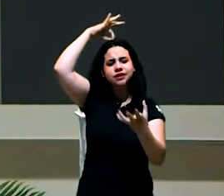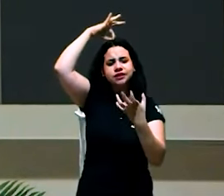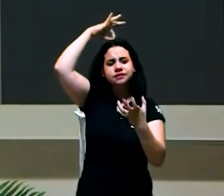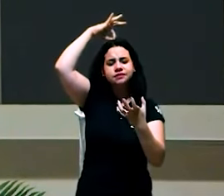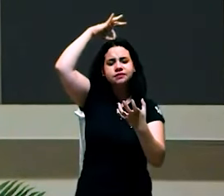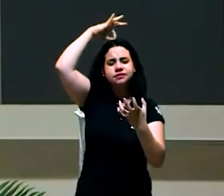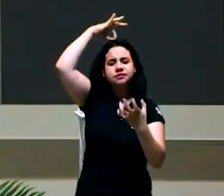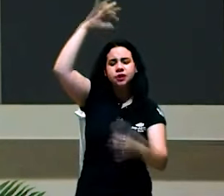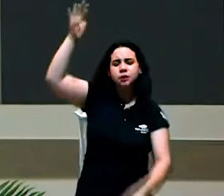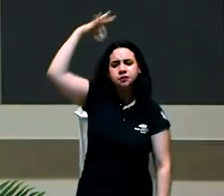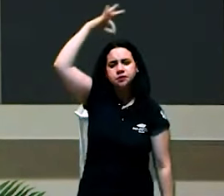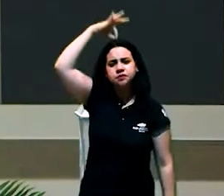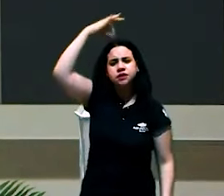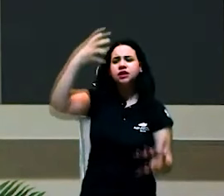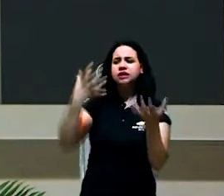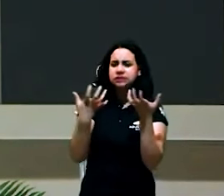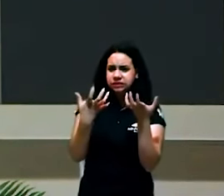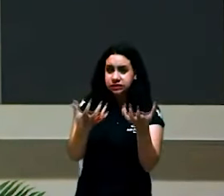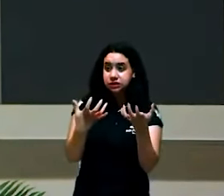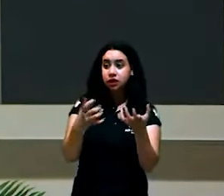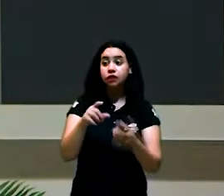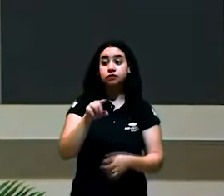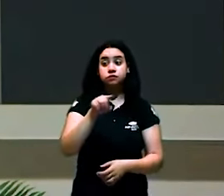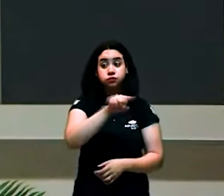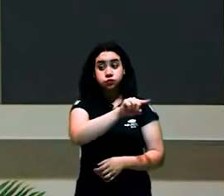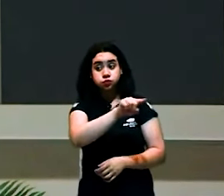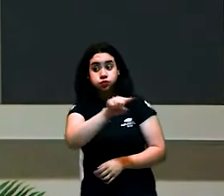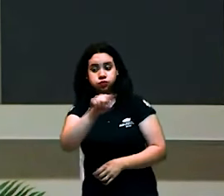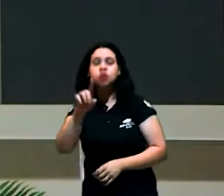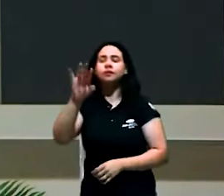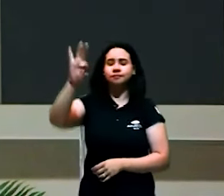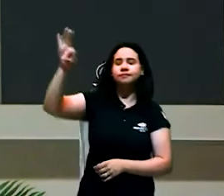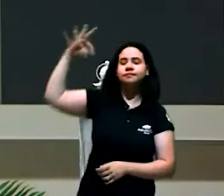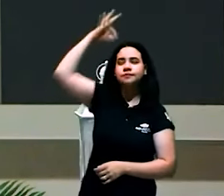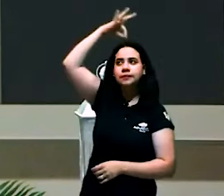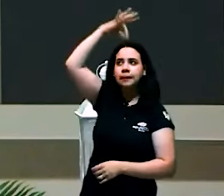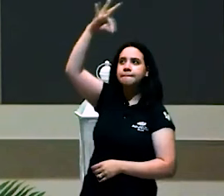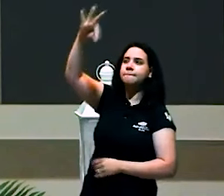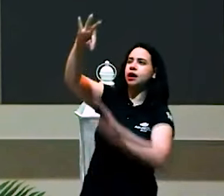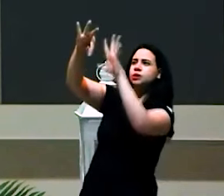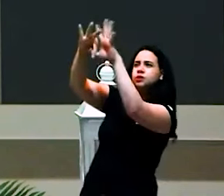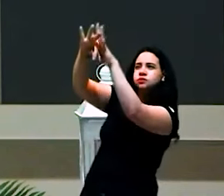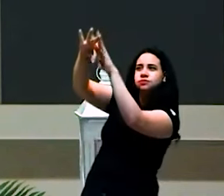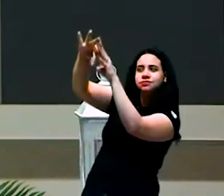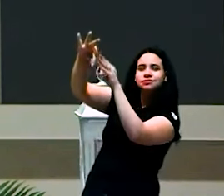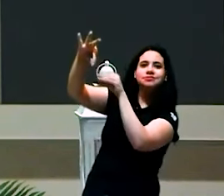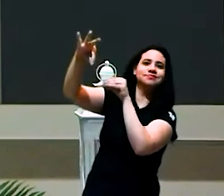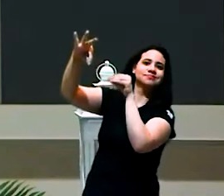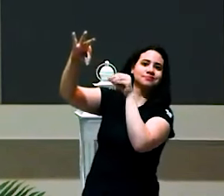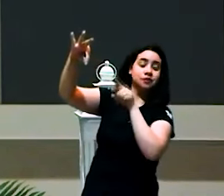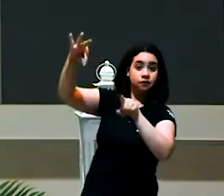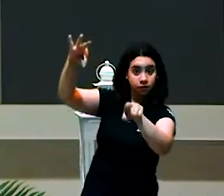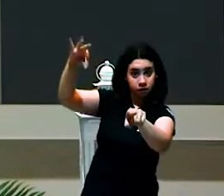petição. Ele pede que tu se identifique com Ele. Porque Ele se vai identificar no teu ministério, na